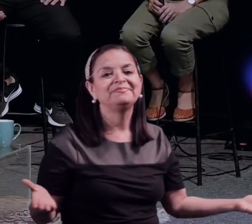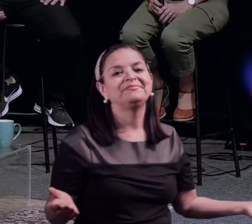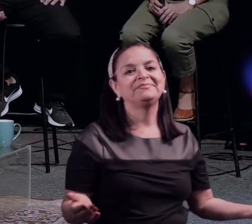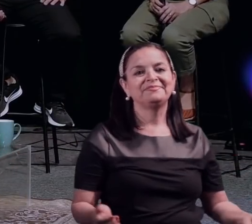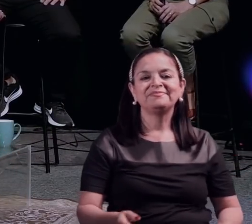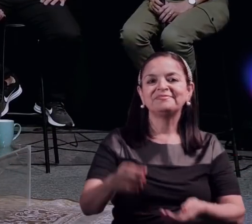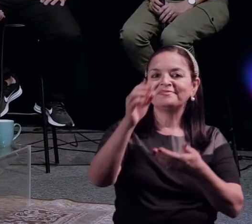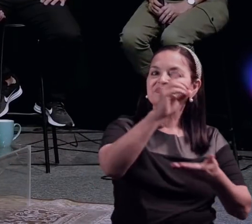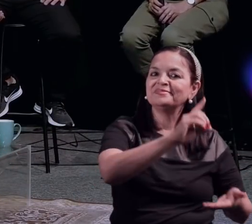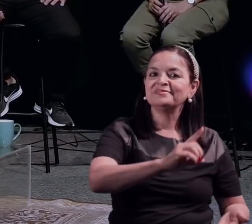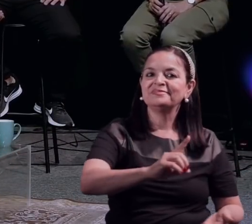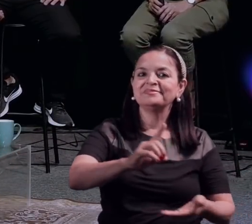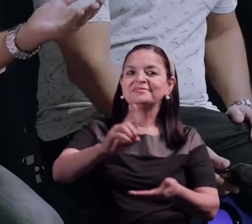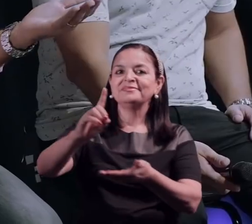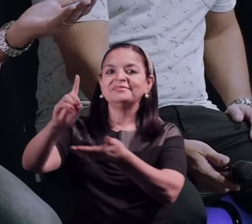ajuntamento,